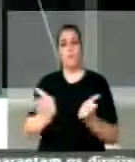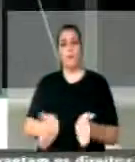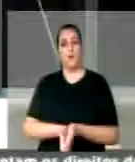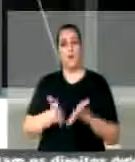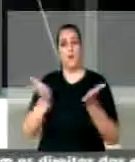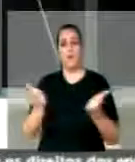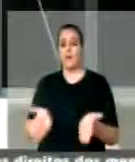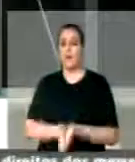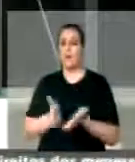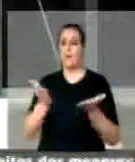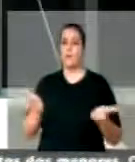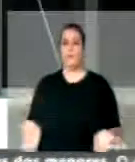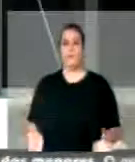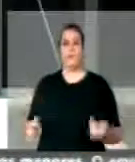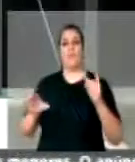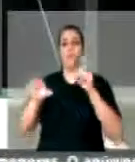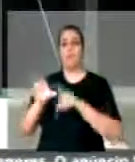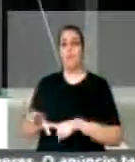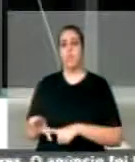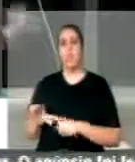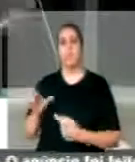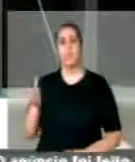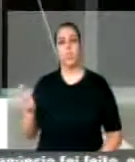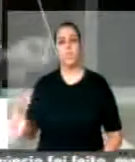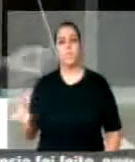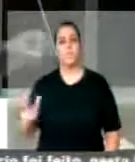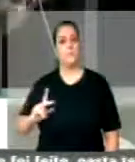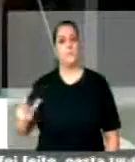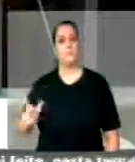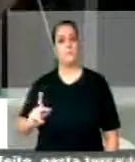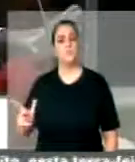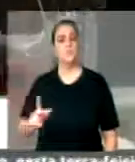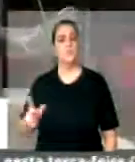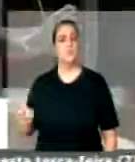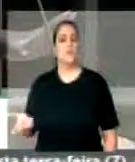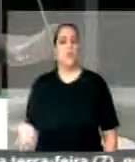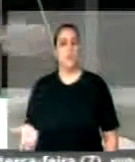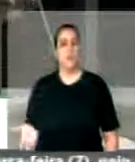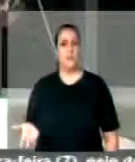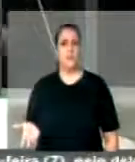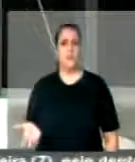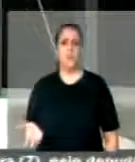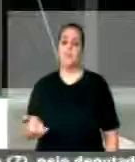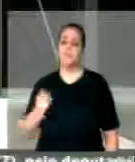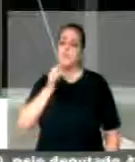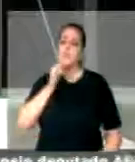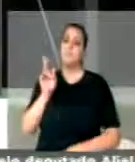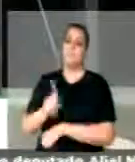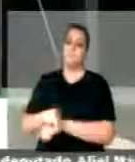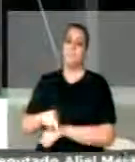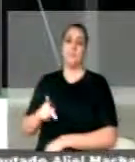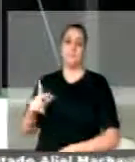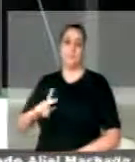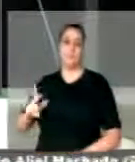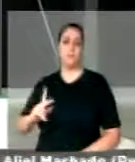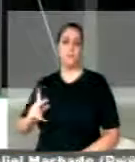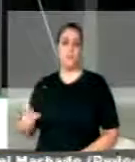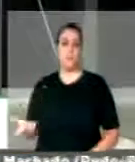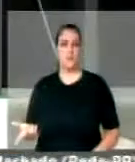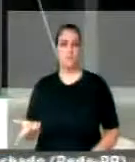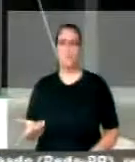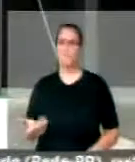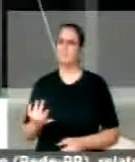na mercê da iniciativa privada, nesse caso a previdência privada, que